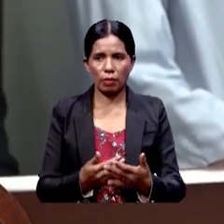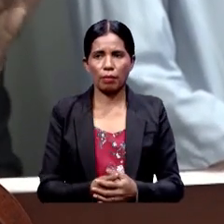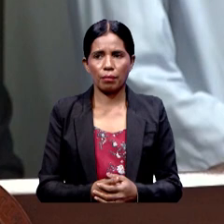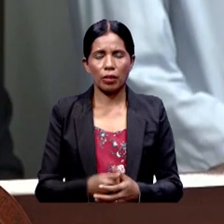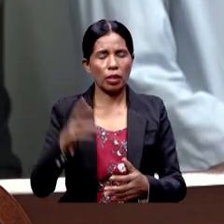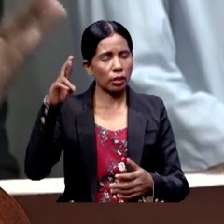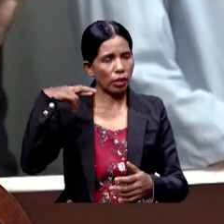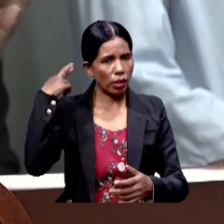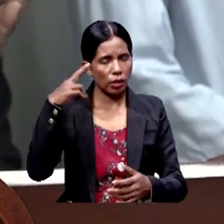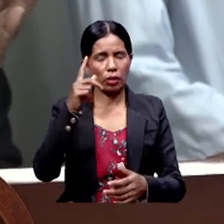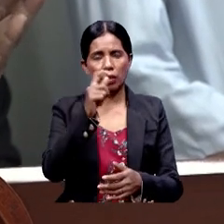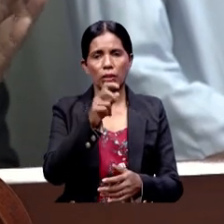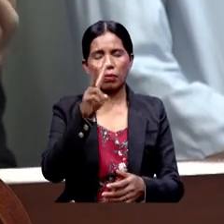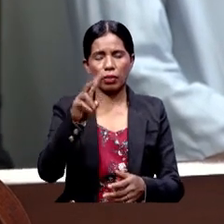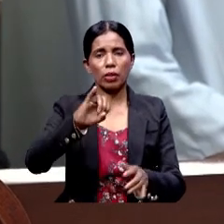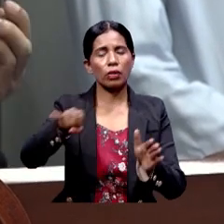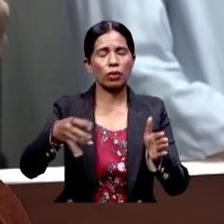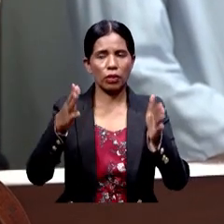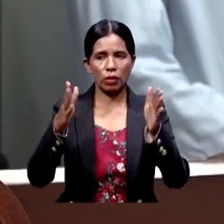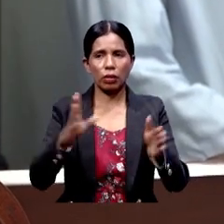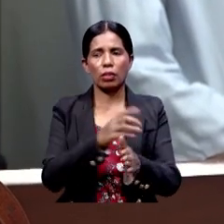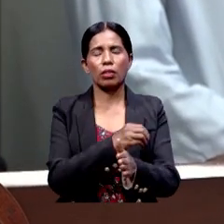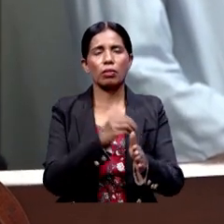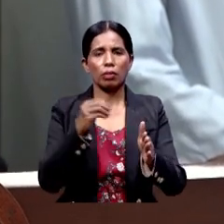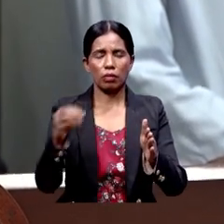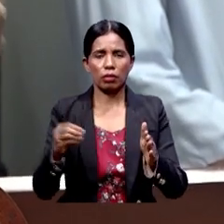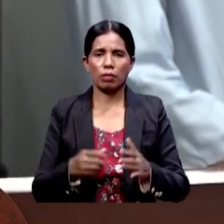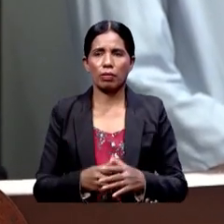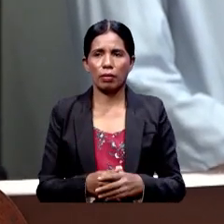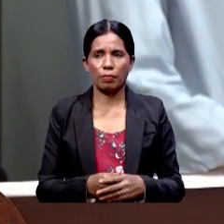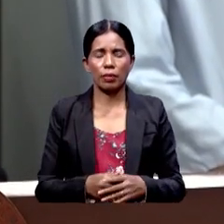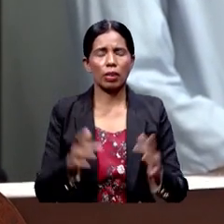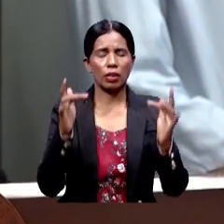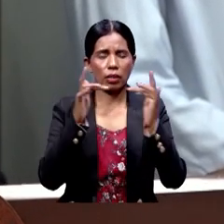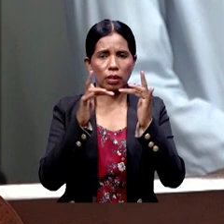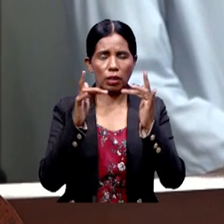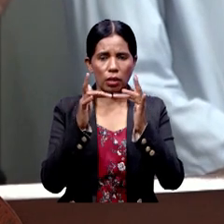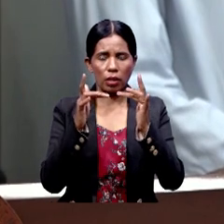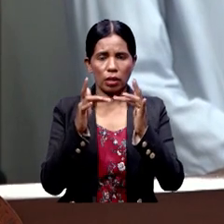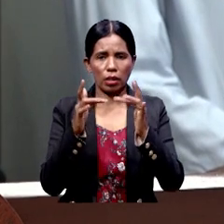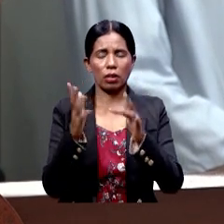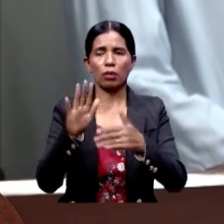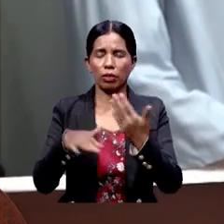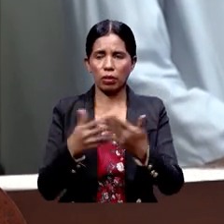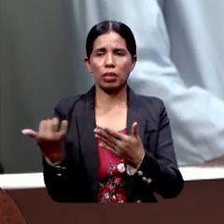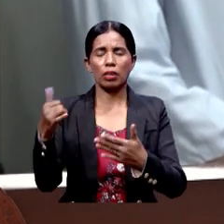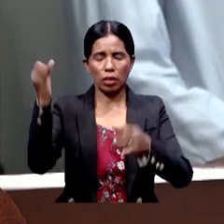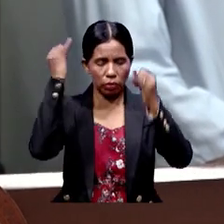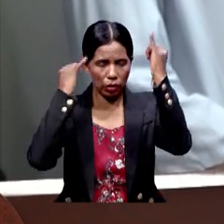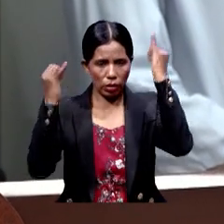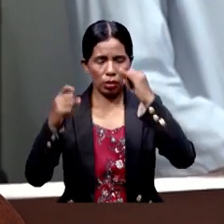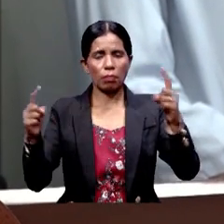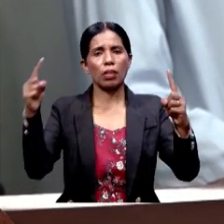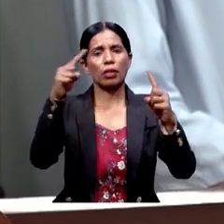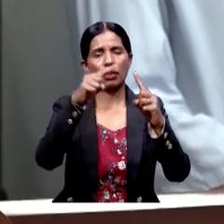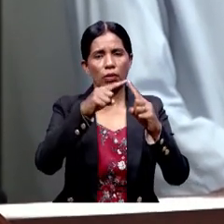radio, televisaun, jornal nomos plataforma online digital ser ser de informação nele ele to e